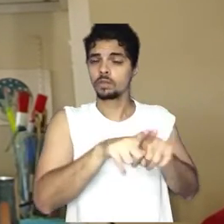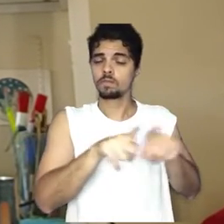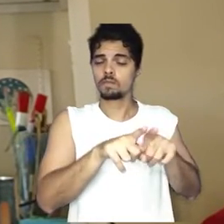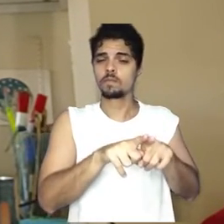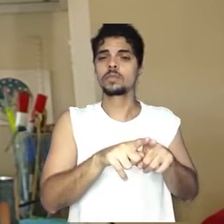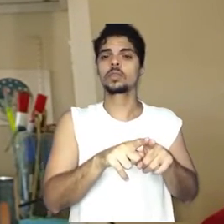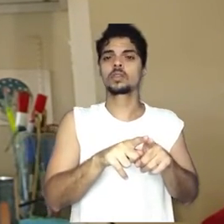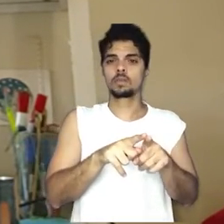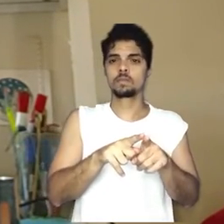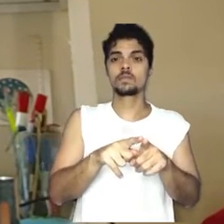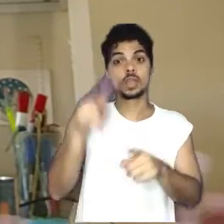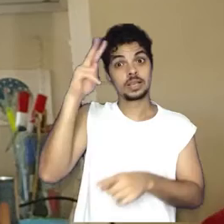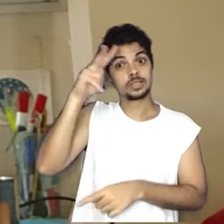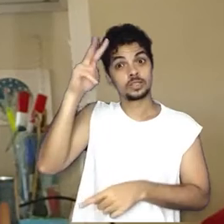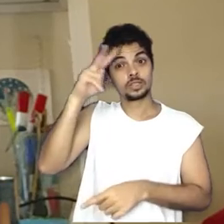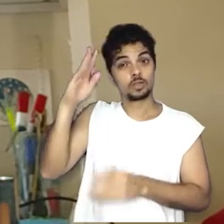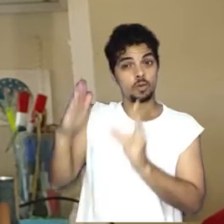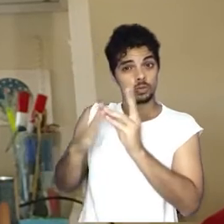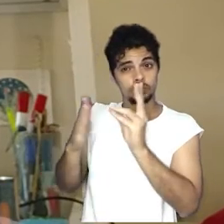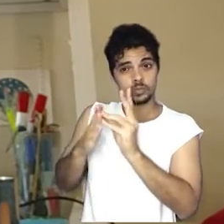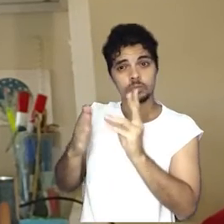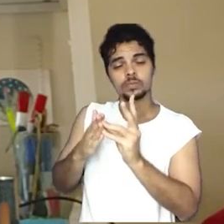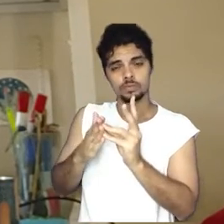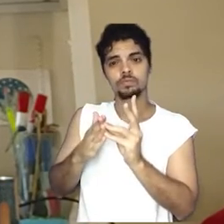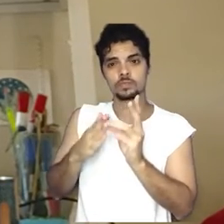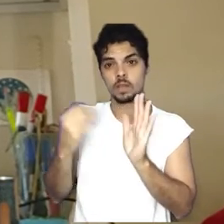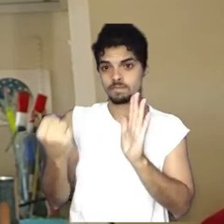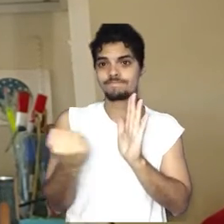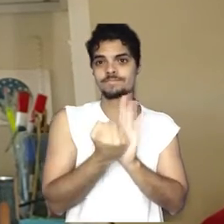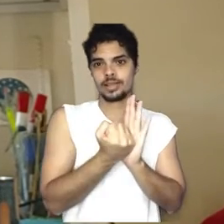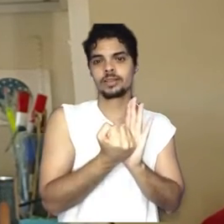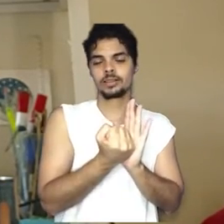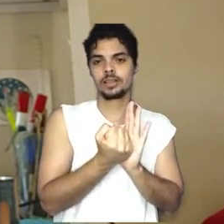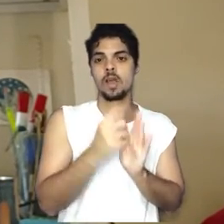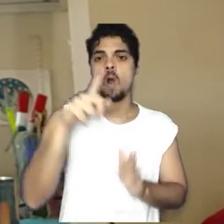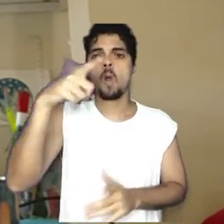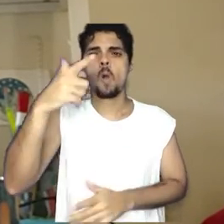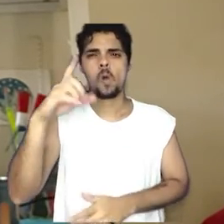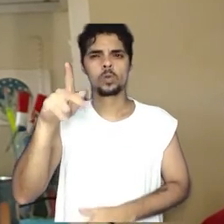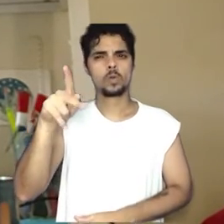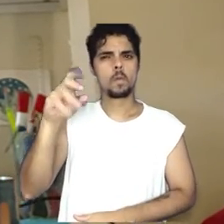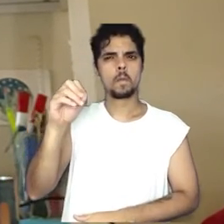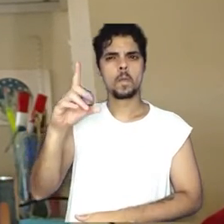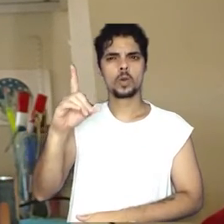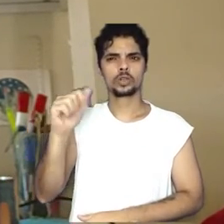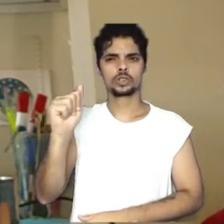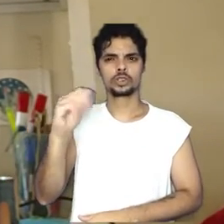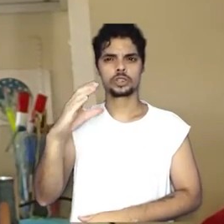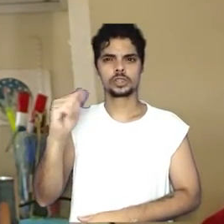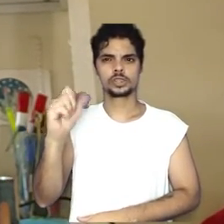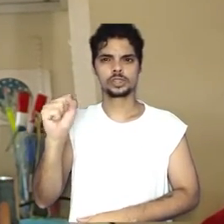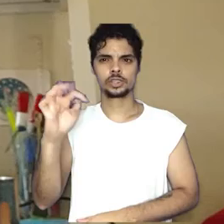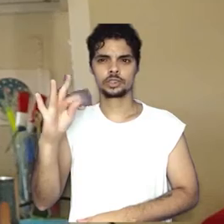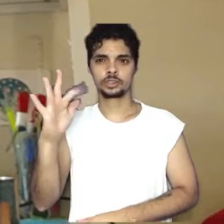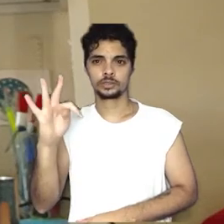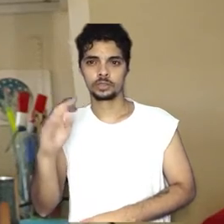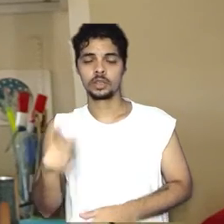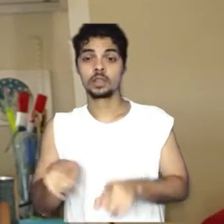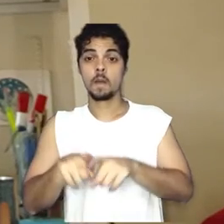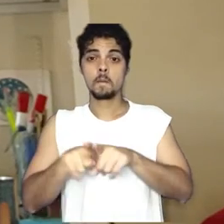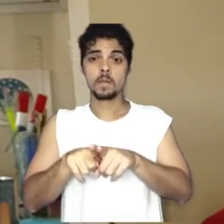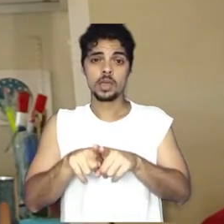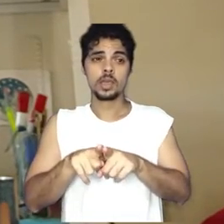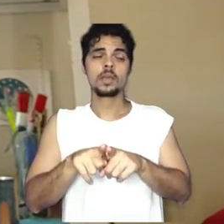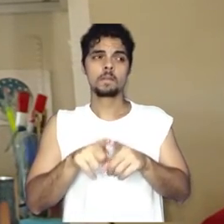é um compilado de vários artistas indígenas de diversas linguagens, o podcast Copiô Parente, que é um